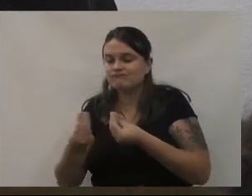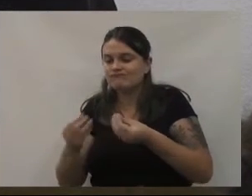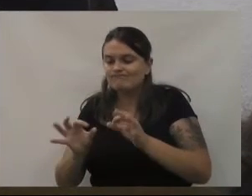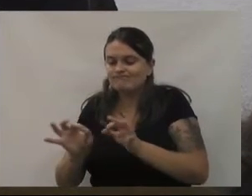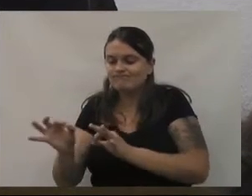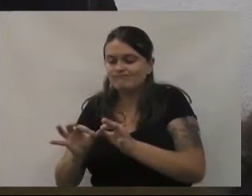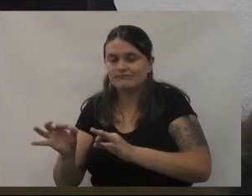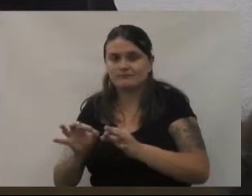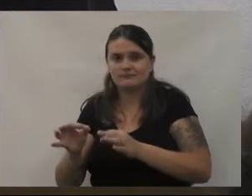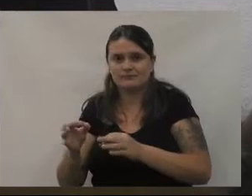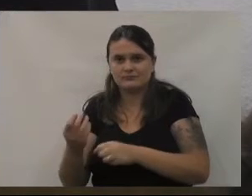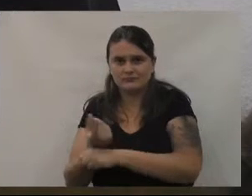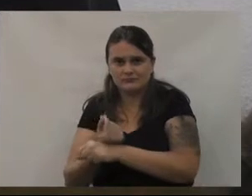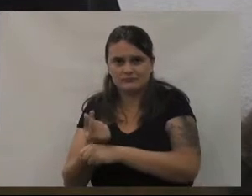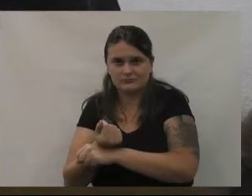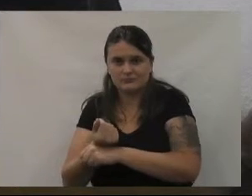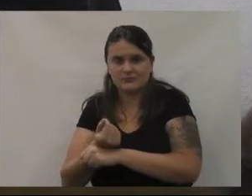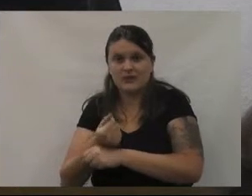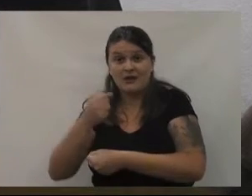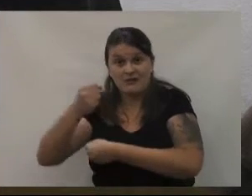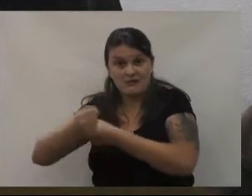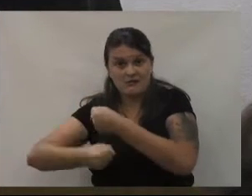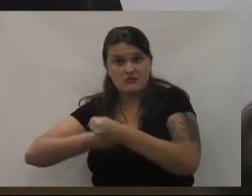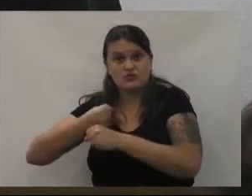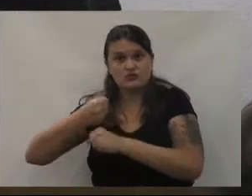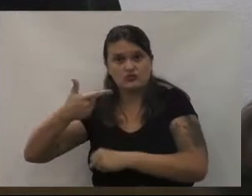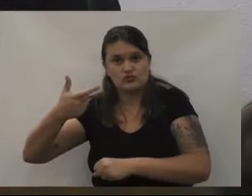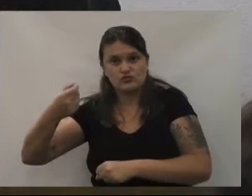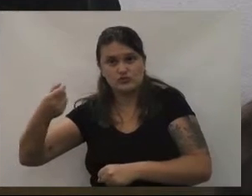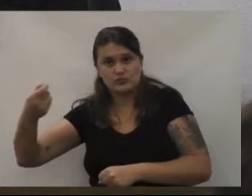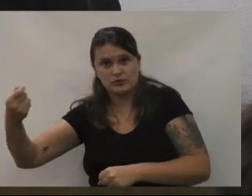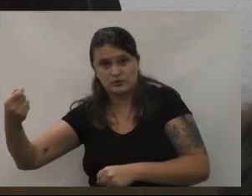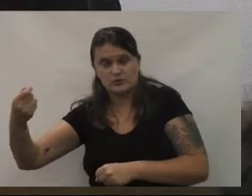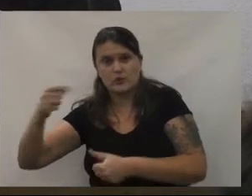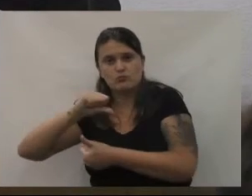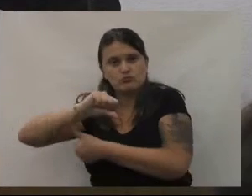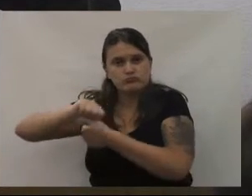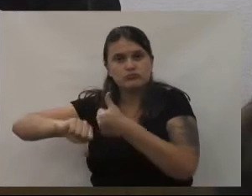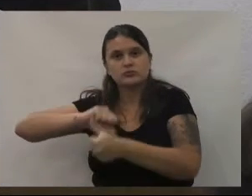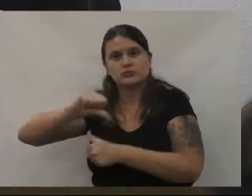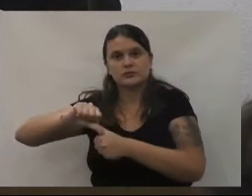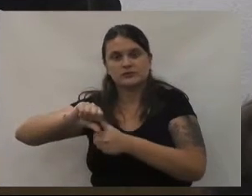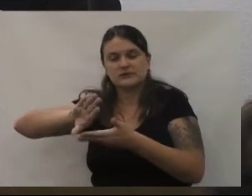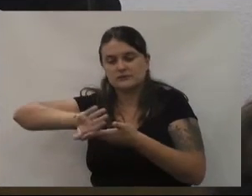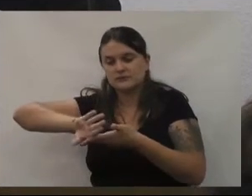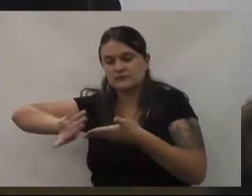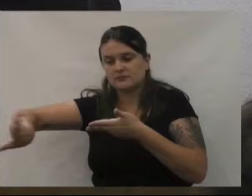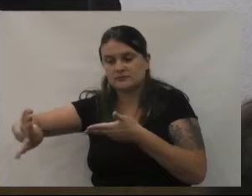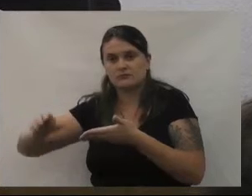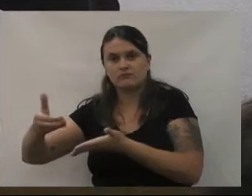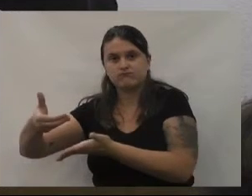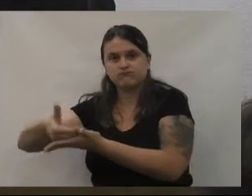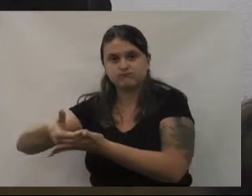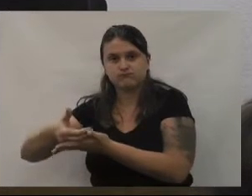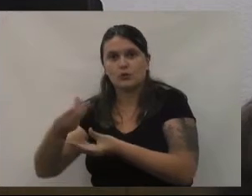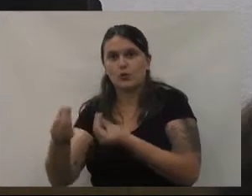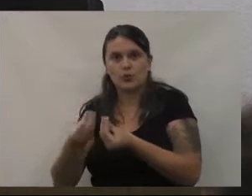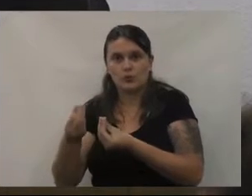Então, daí, a partir de 2000, ele passou a ser a DRU, a desvinculação das receitas da União.